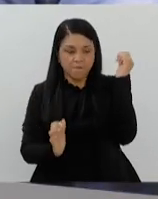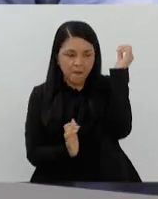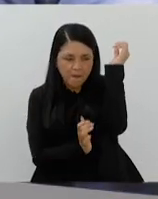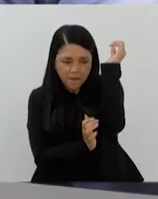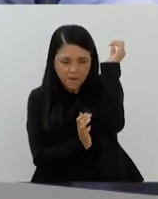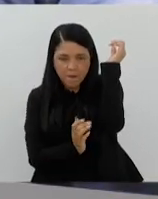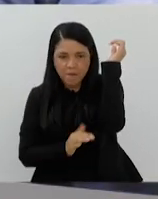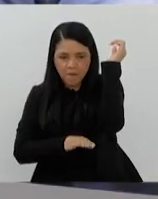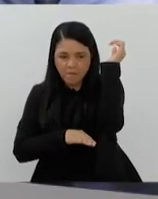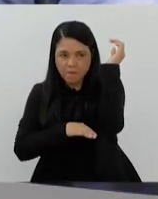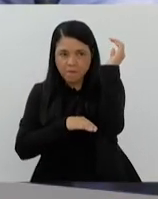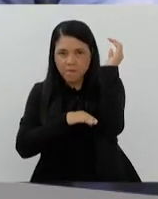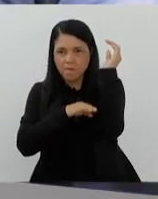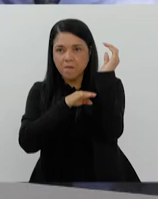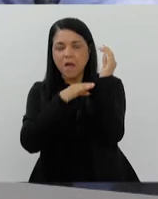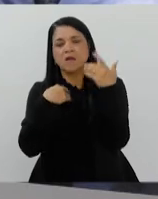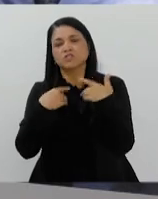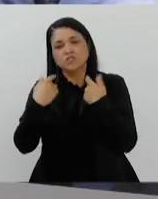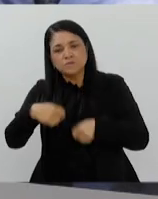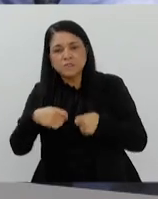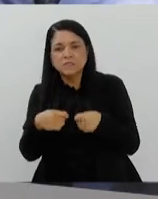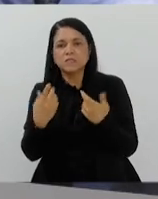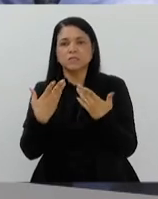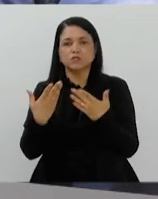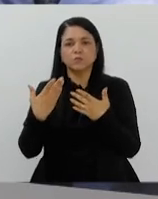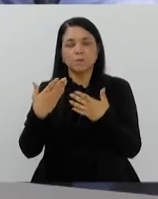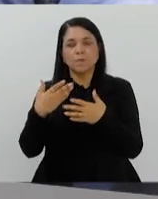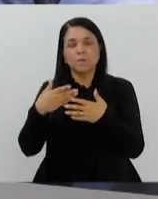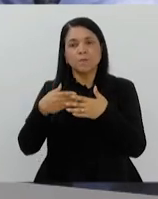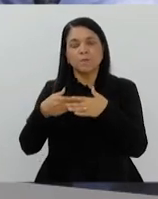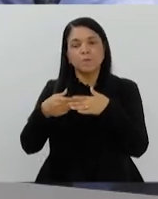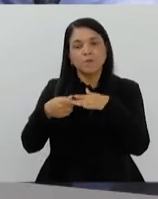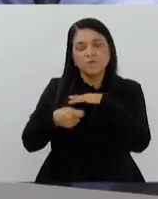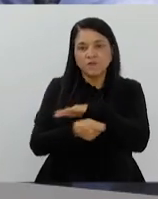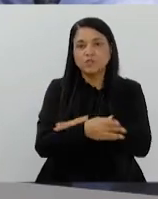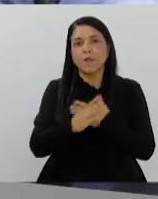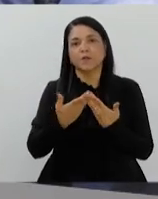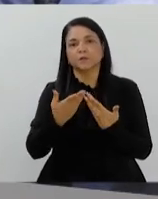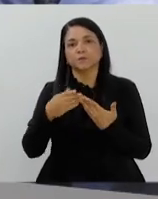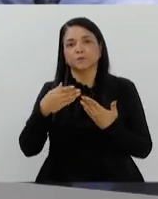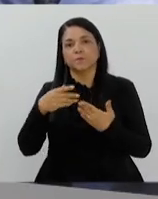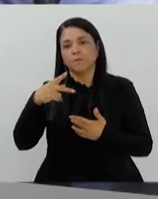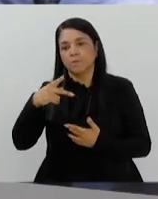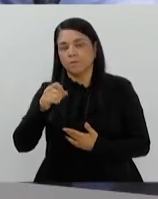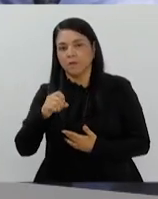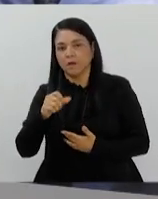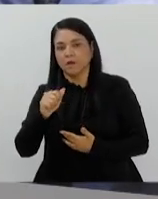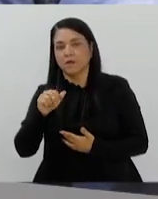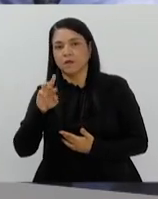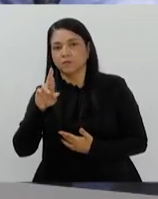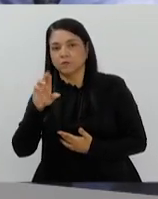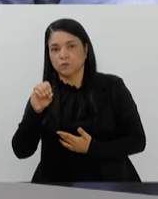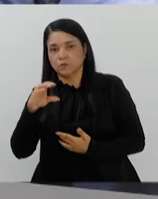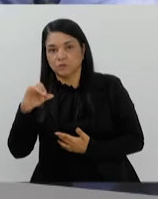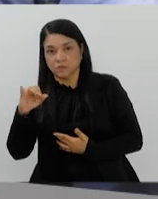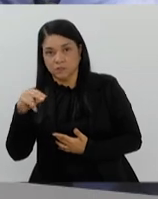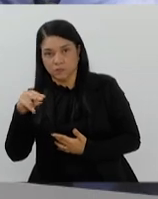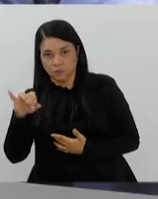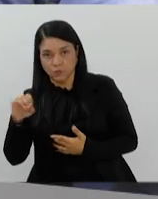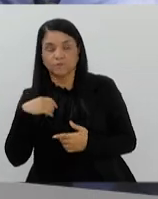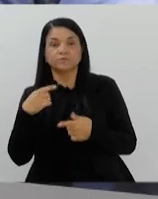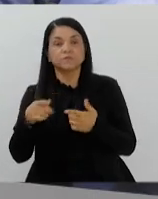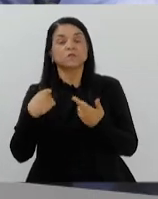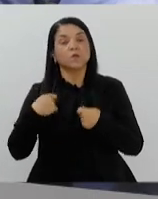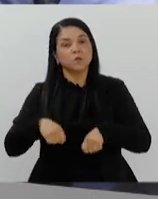Olha a gente precisa de um patrocínio assim assim assado e tá falando em nome do governo então não aceitasse incumbência eu sei assim não é tão por isso que eu tô